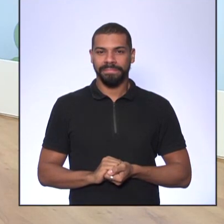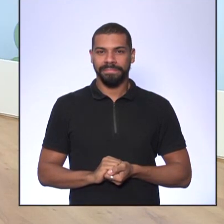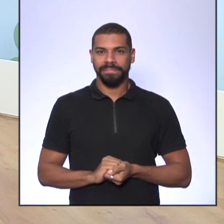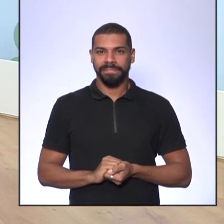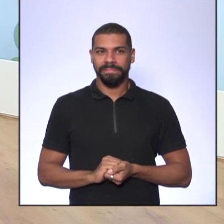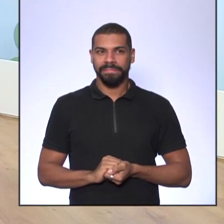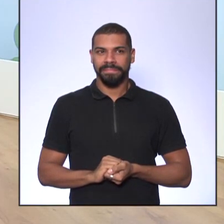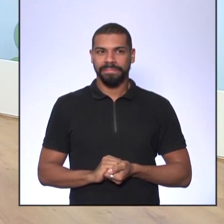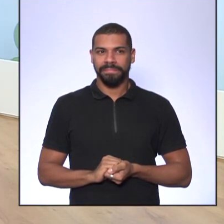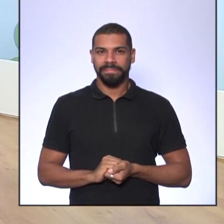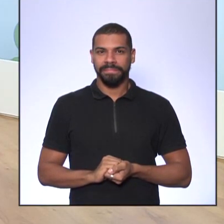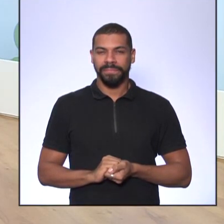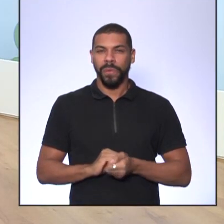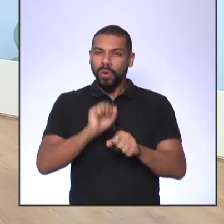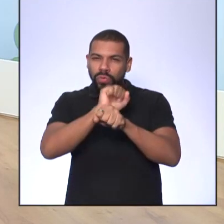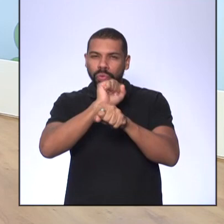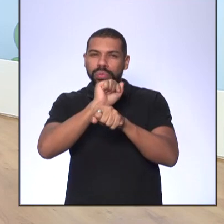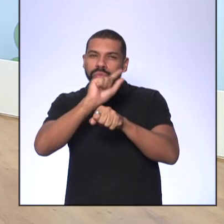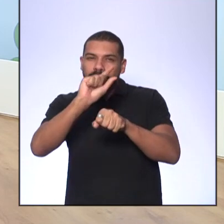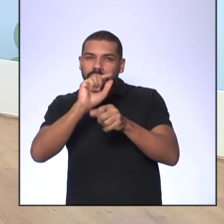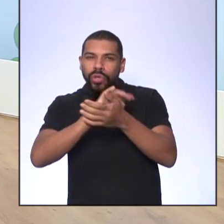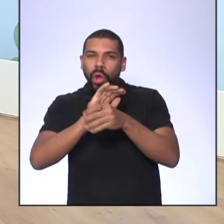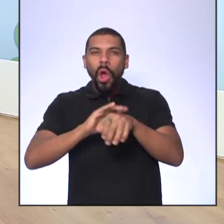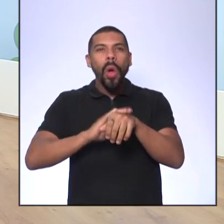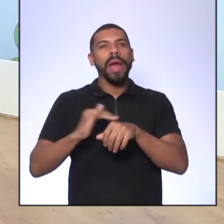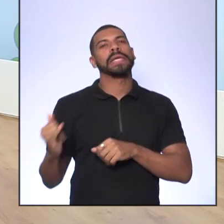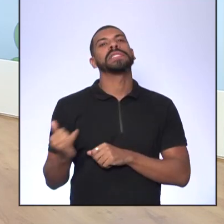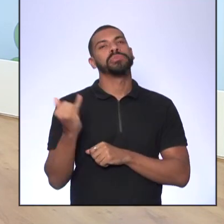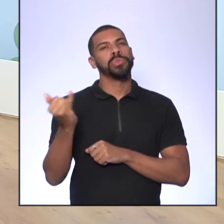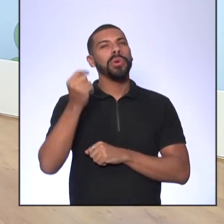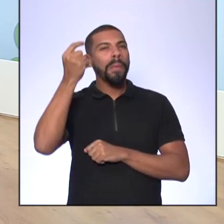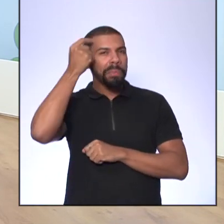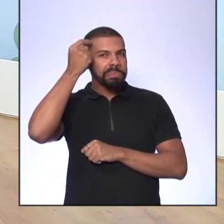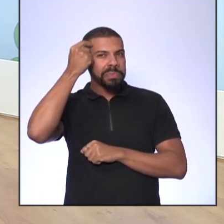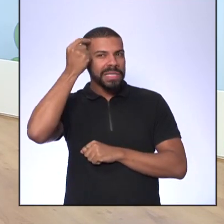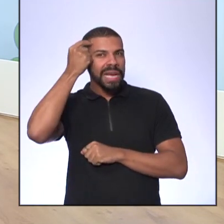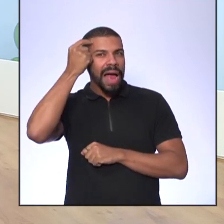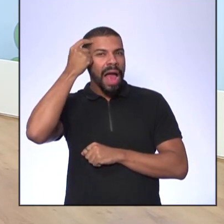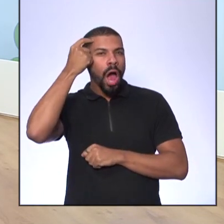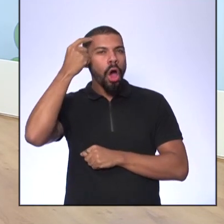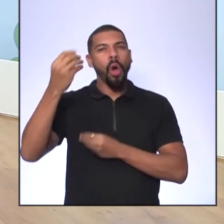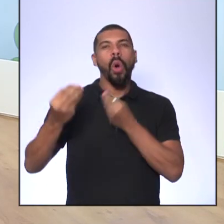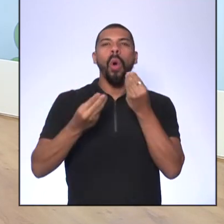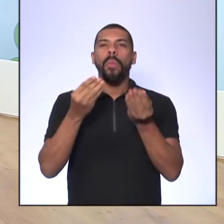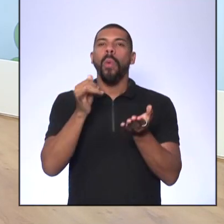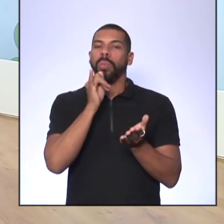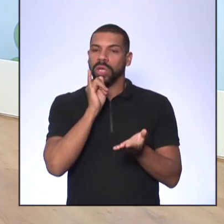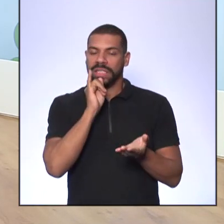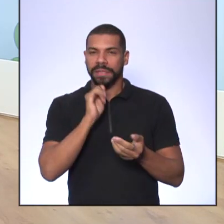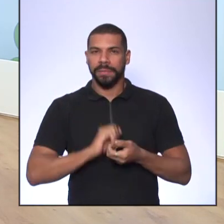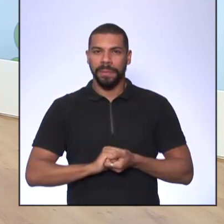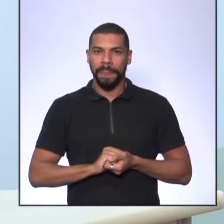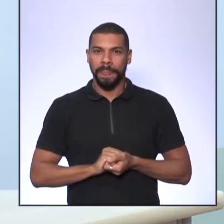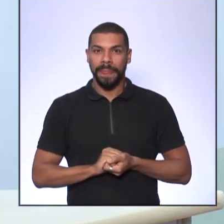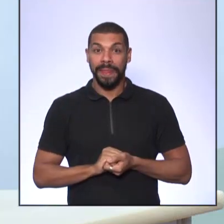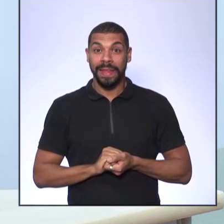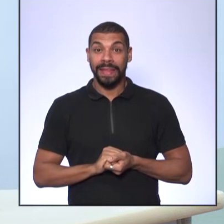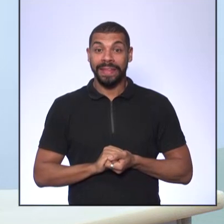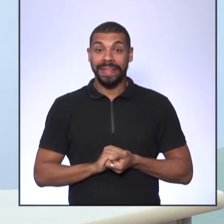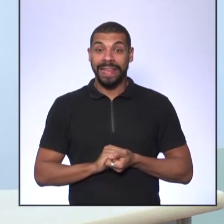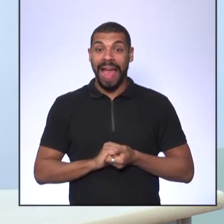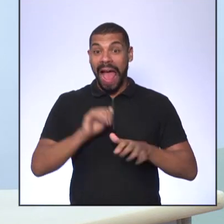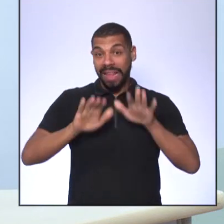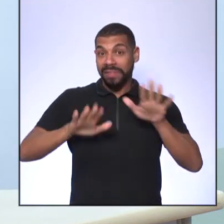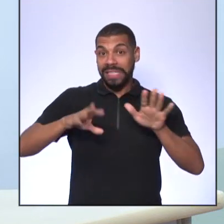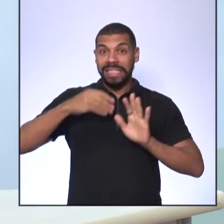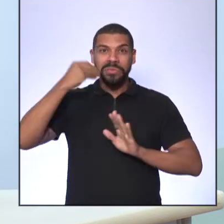E aí, é importante a gente pensar que, embora seja por exemplo, uma situação, essa situação desse